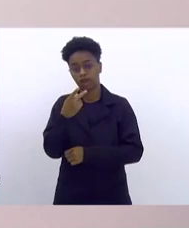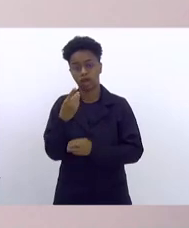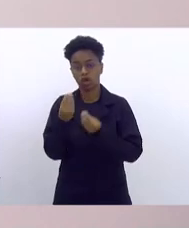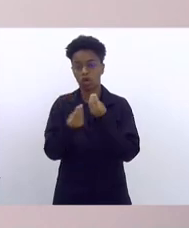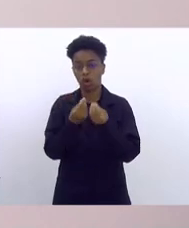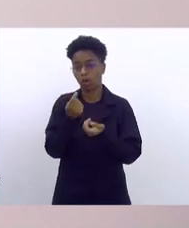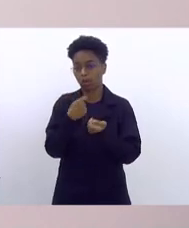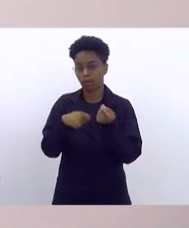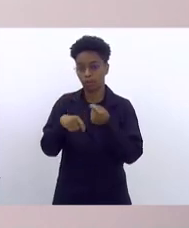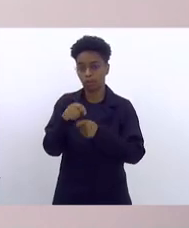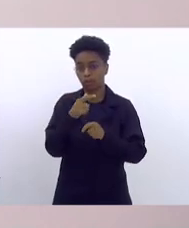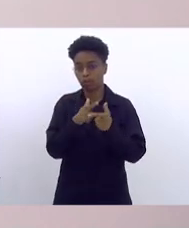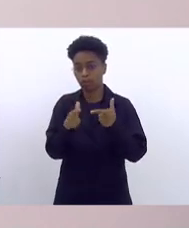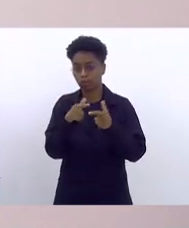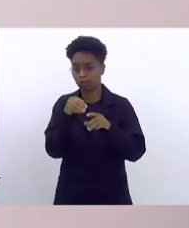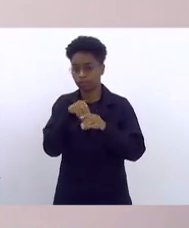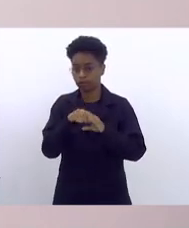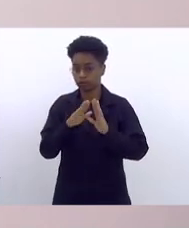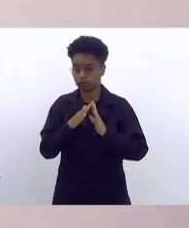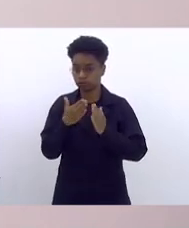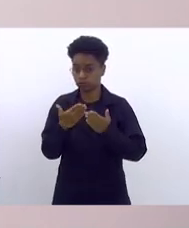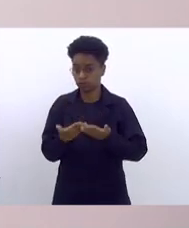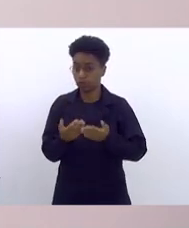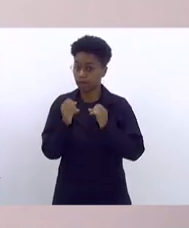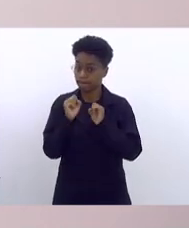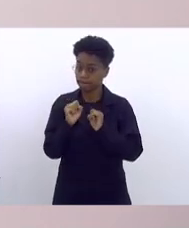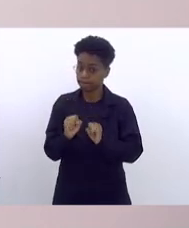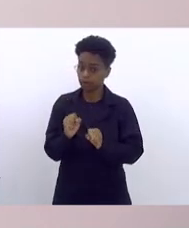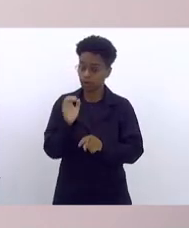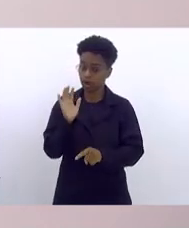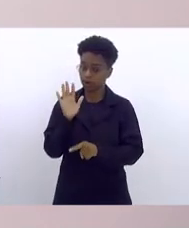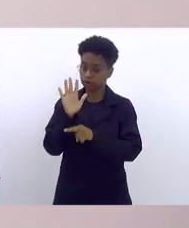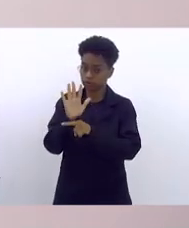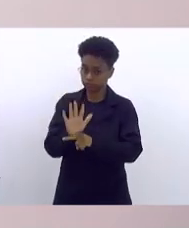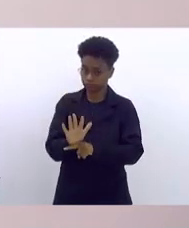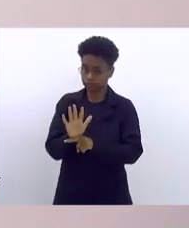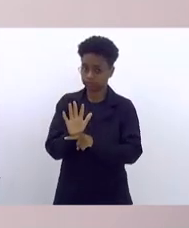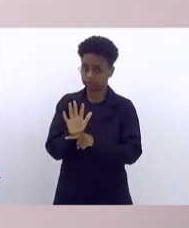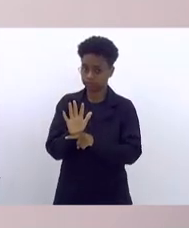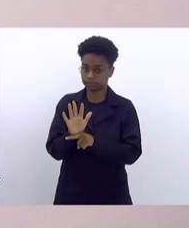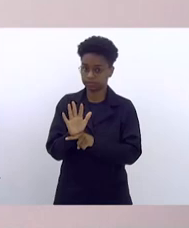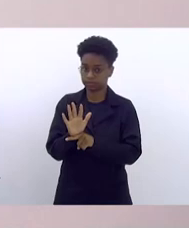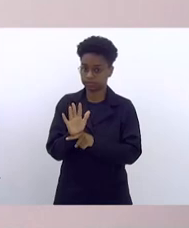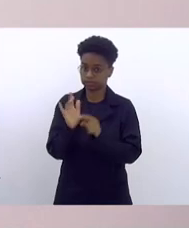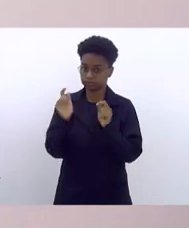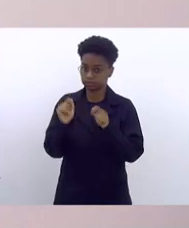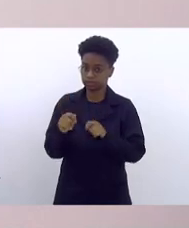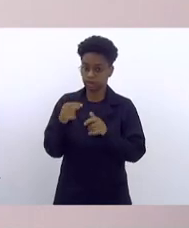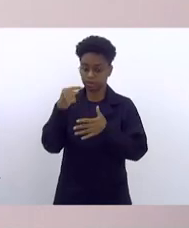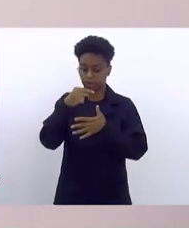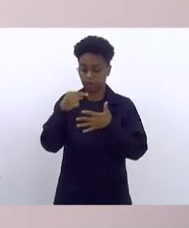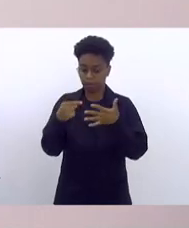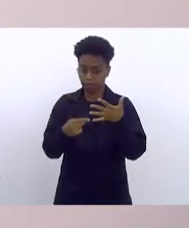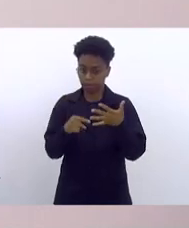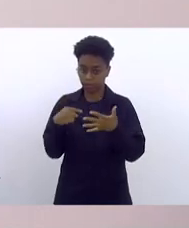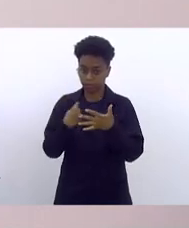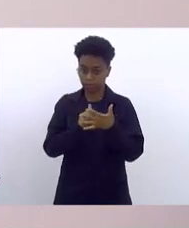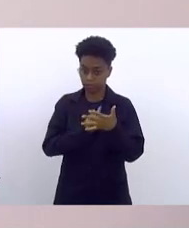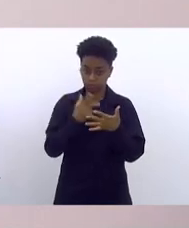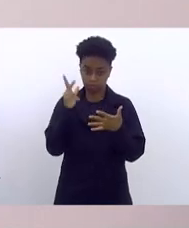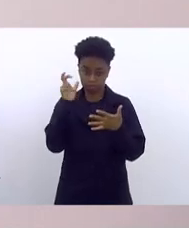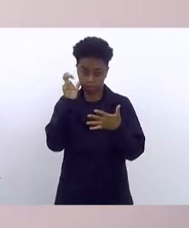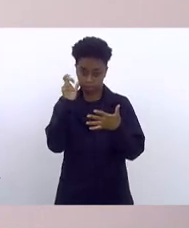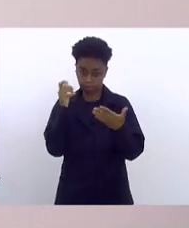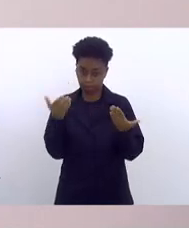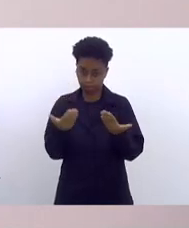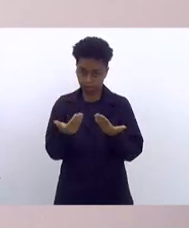conflitos escolares pode contribuir para tudo isso que nós ouvimos até o momento aqui